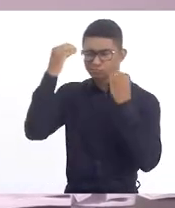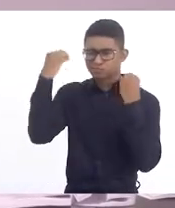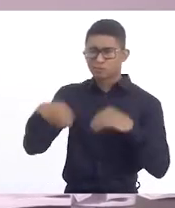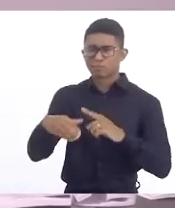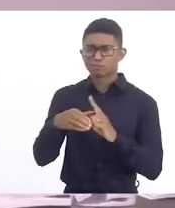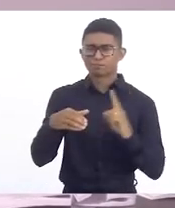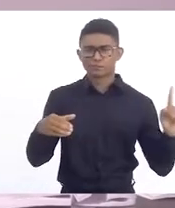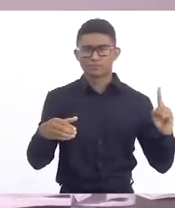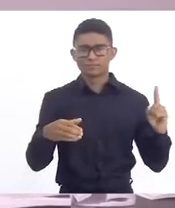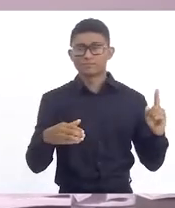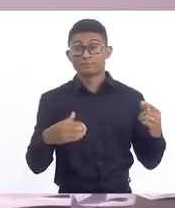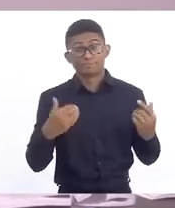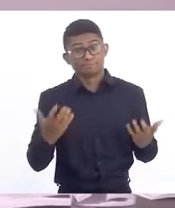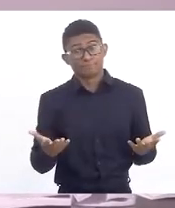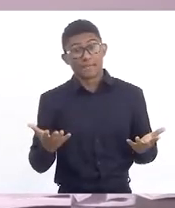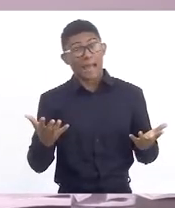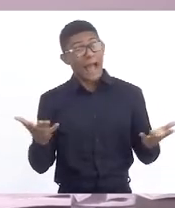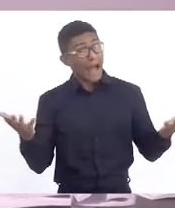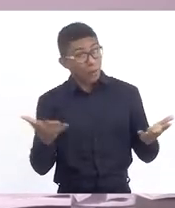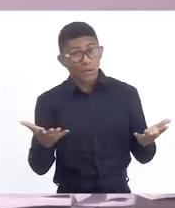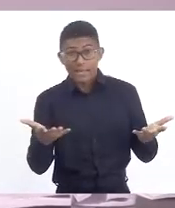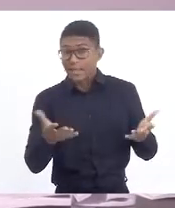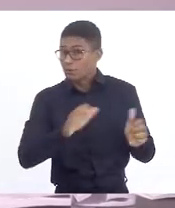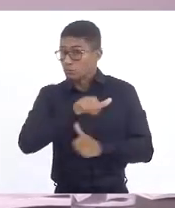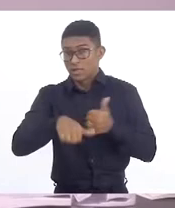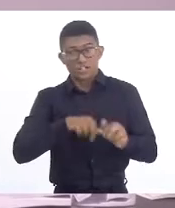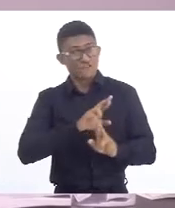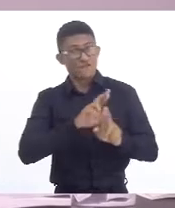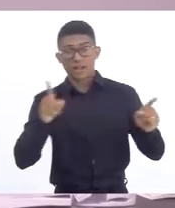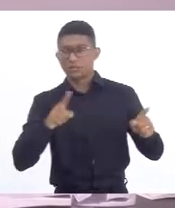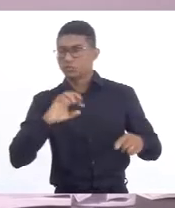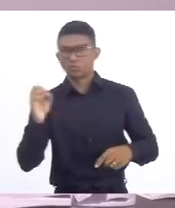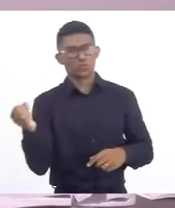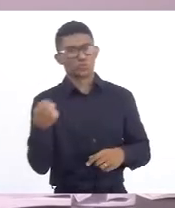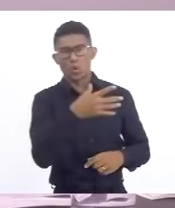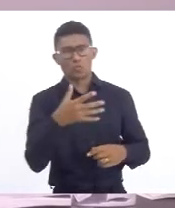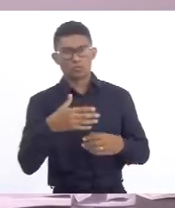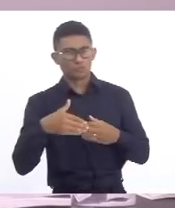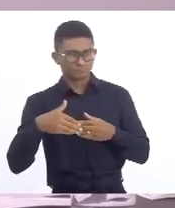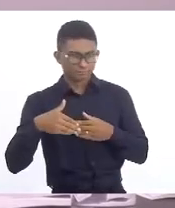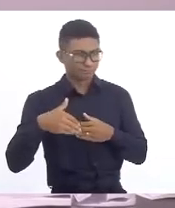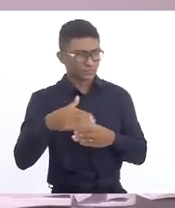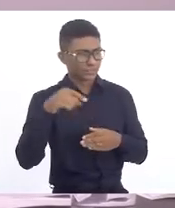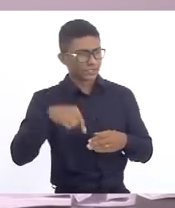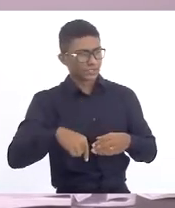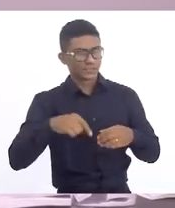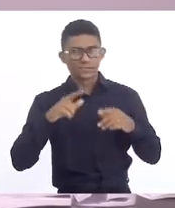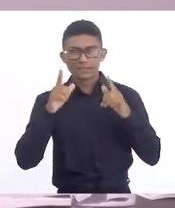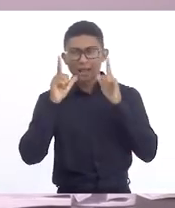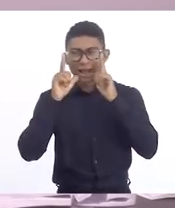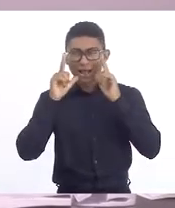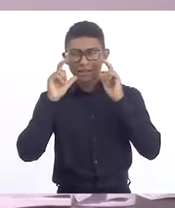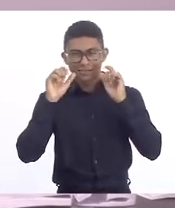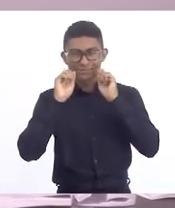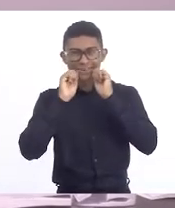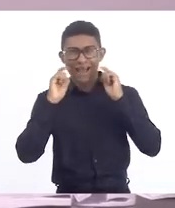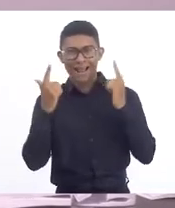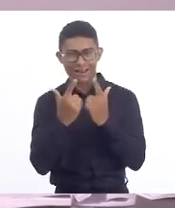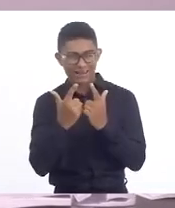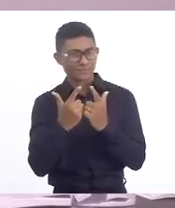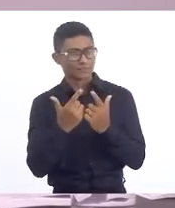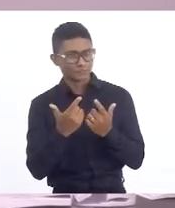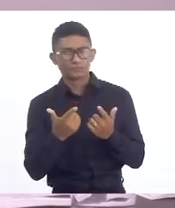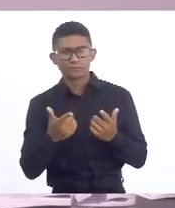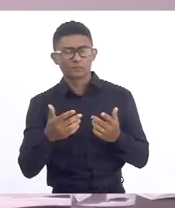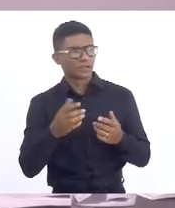frente seja um marco, um novo relacionamento entre a Assembleia Legislativa, a Comissão de Saneamento Ambiental,